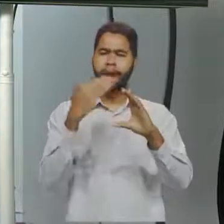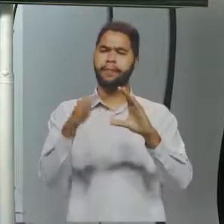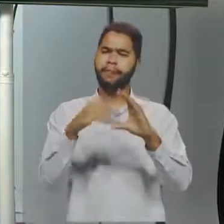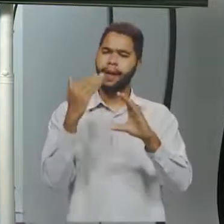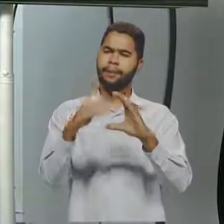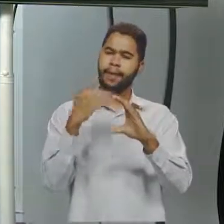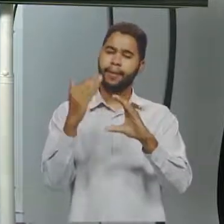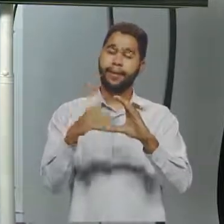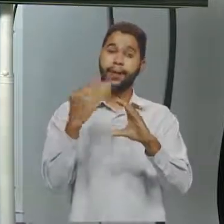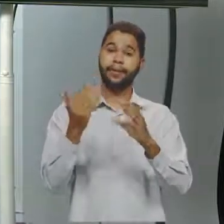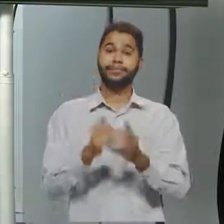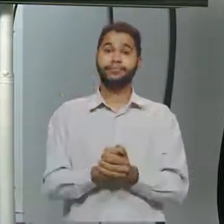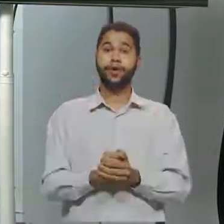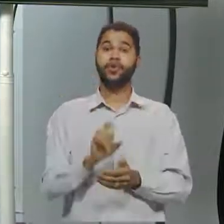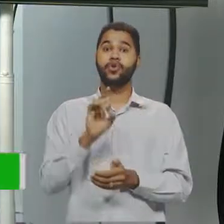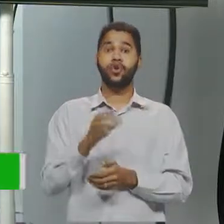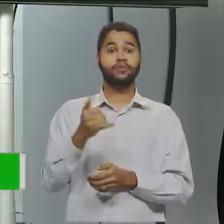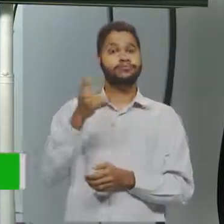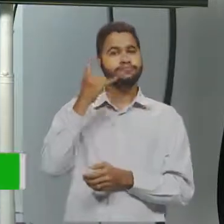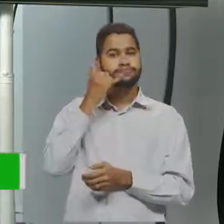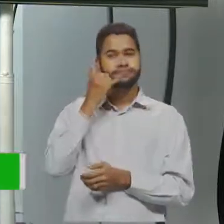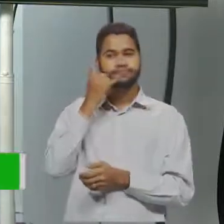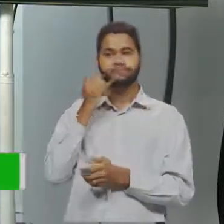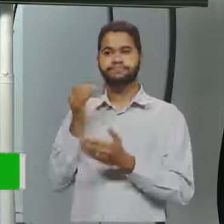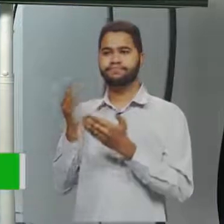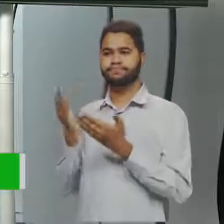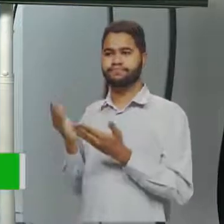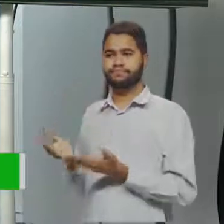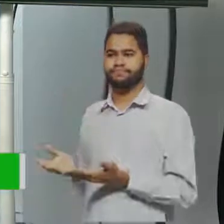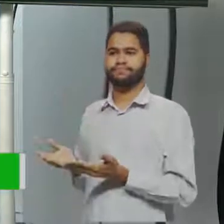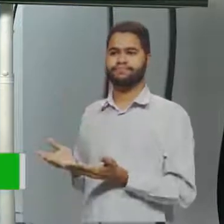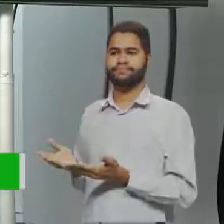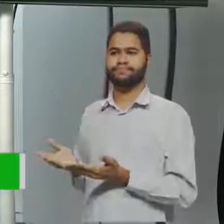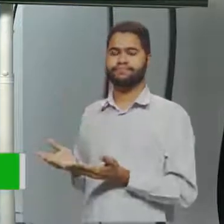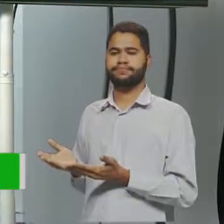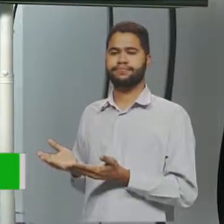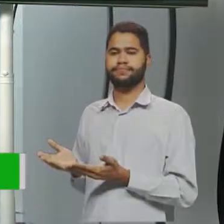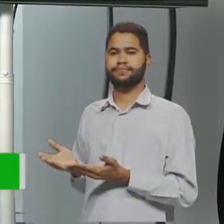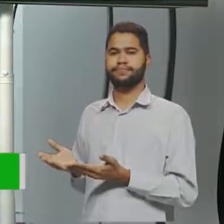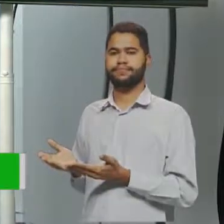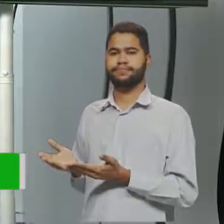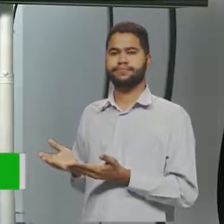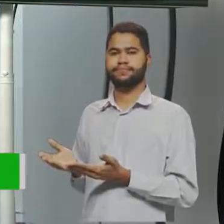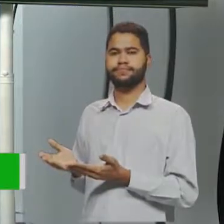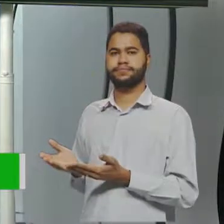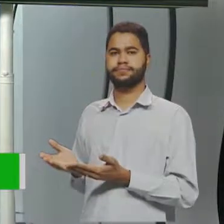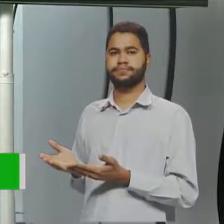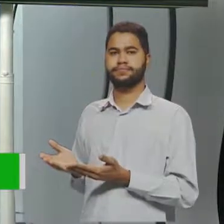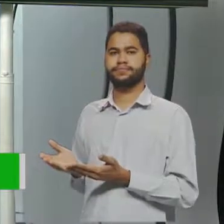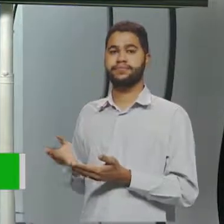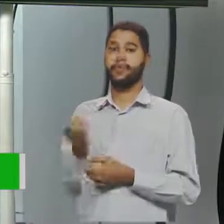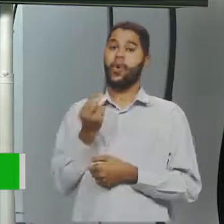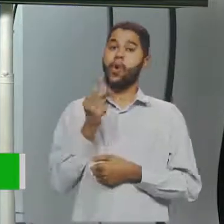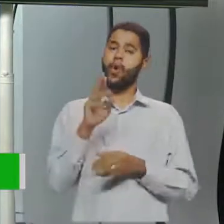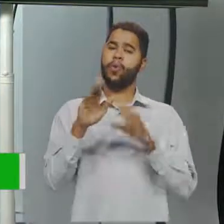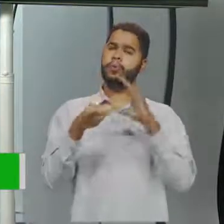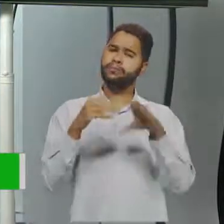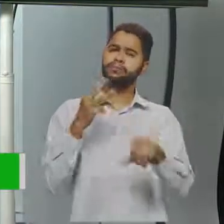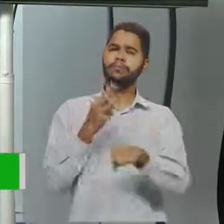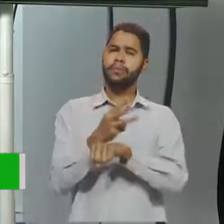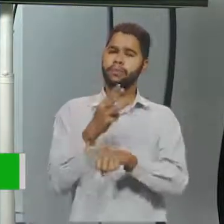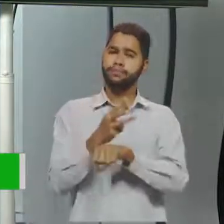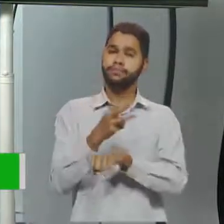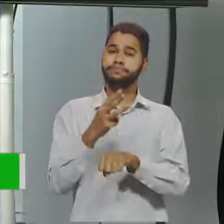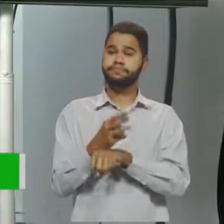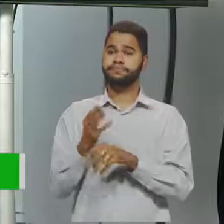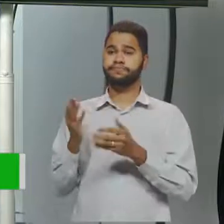a sua pergunta. É só ligar no telefone fixo 31 3254 3009 ou enviar uma